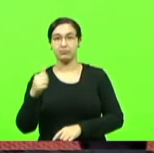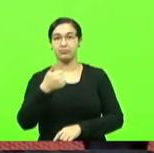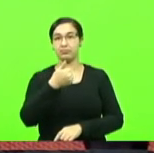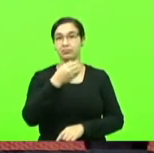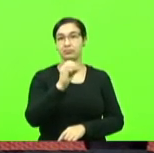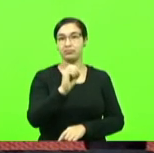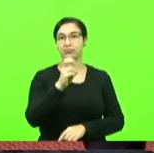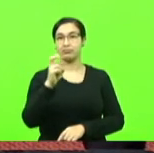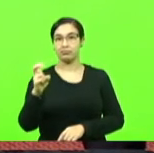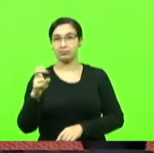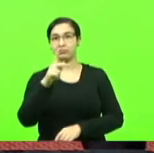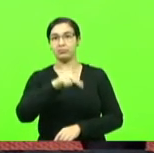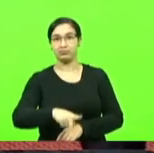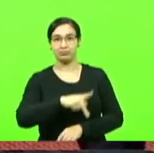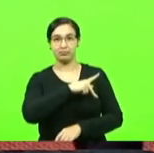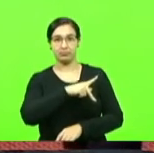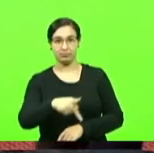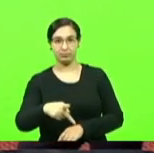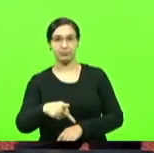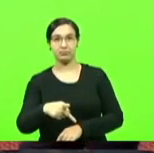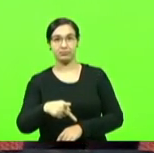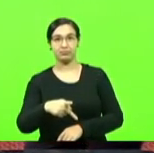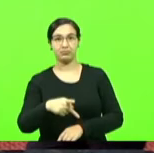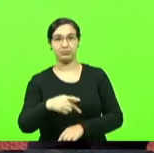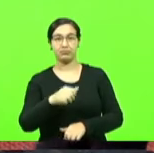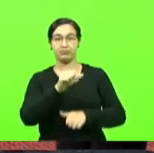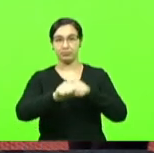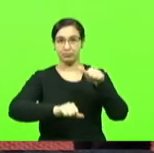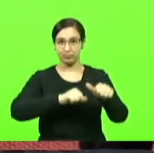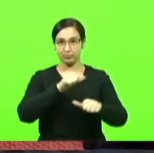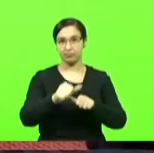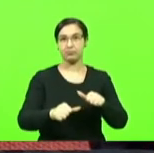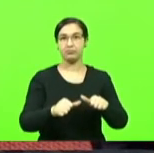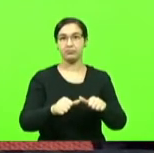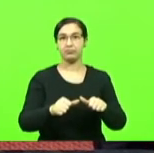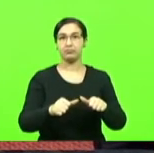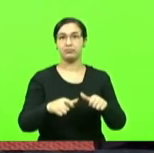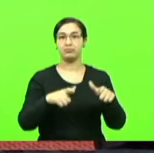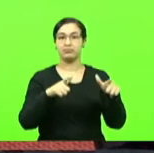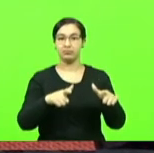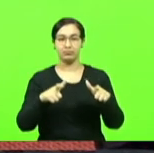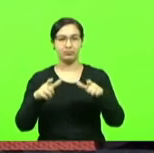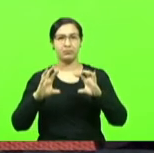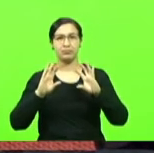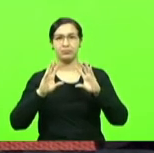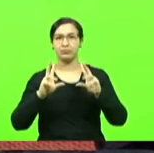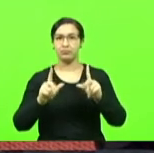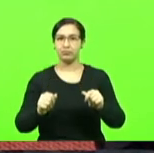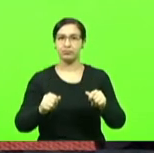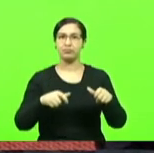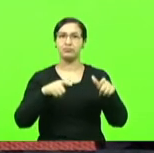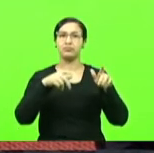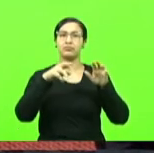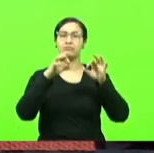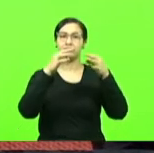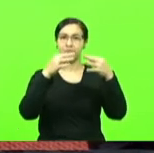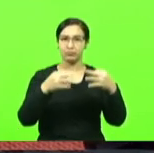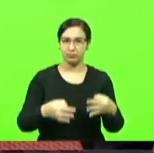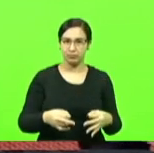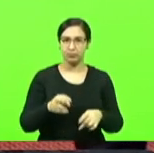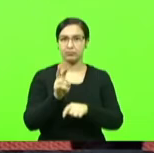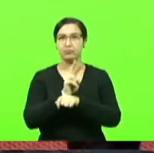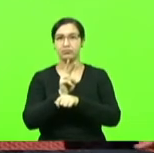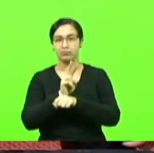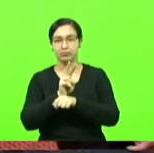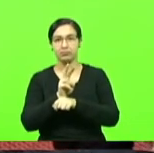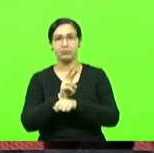68 pastores foram promovidos de categoria. Fizemos tudo dentro das normas, dos protocolos, com autorização da vigilância do